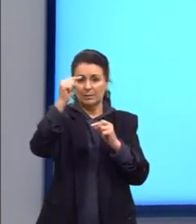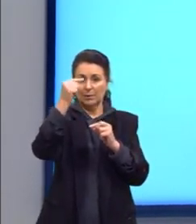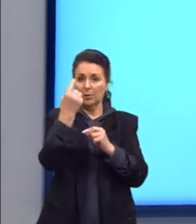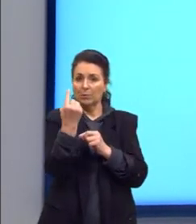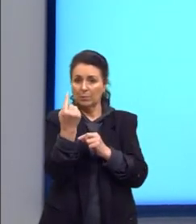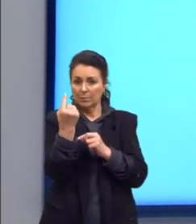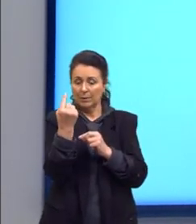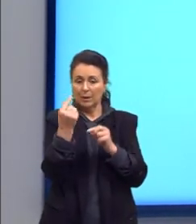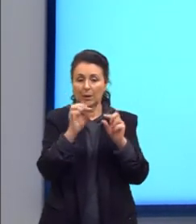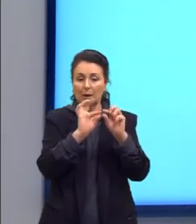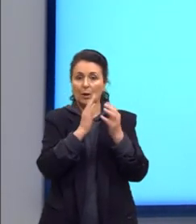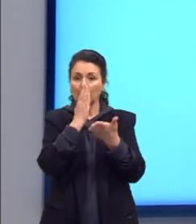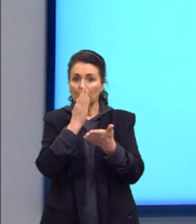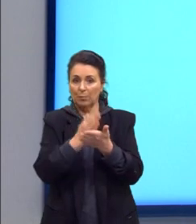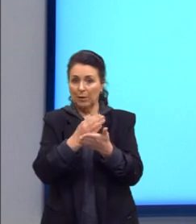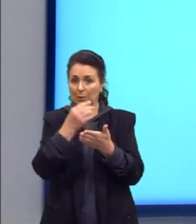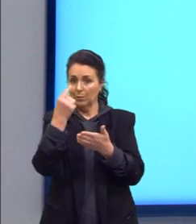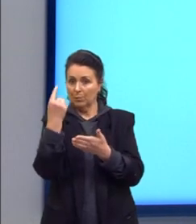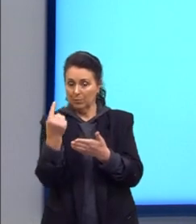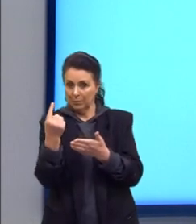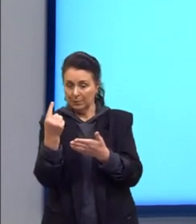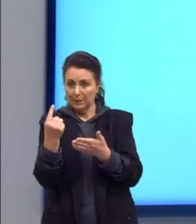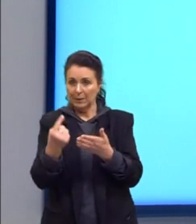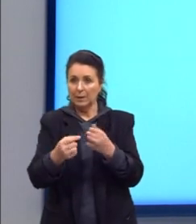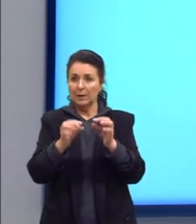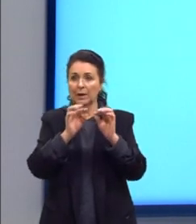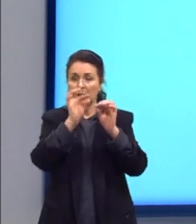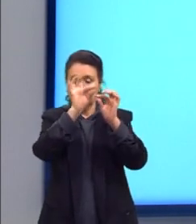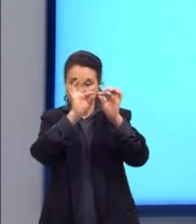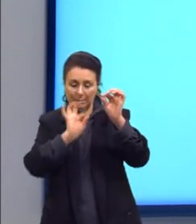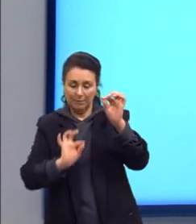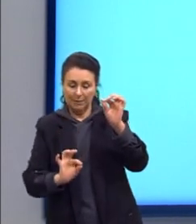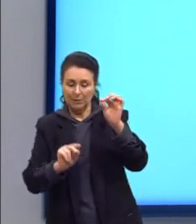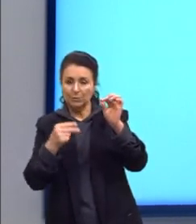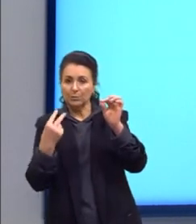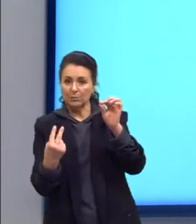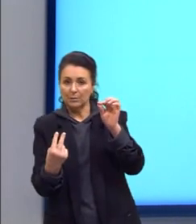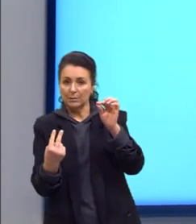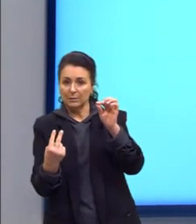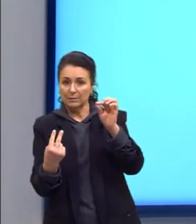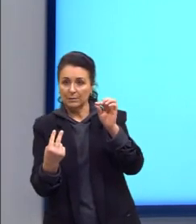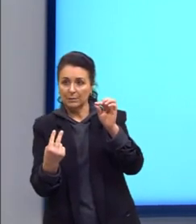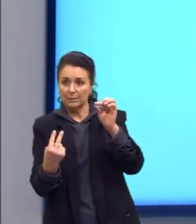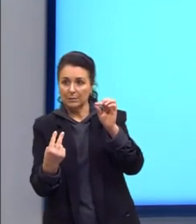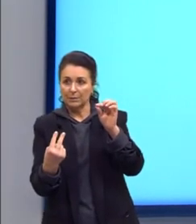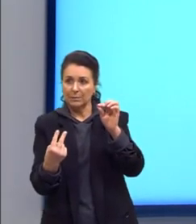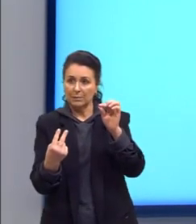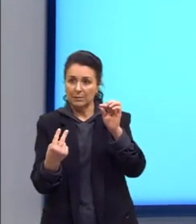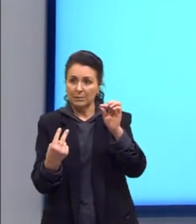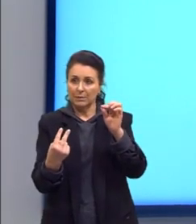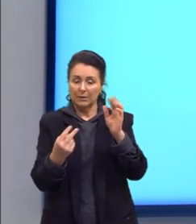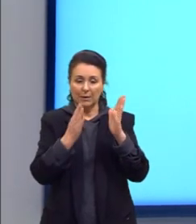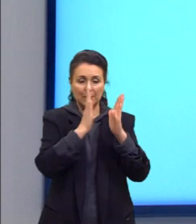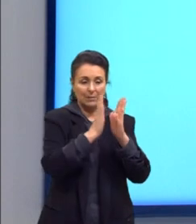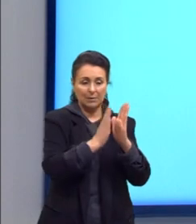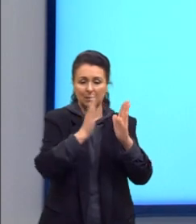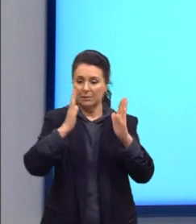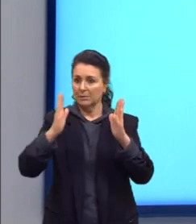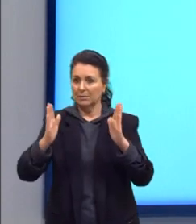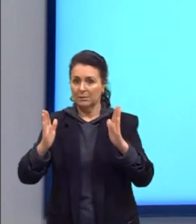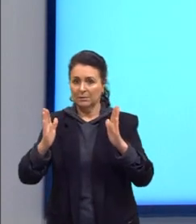né aqui no meio Eu tenho uma mas aqui embaixo eu tenho duas ó questão insere